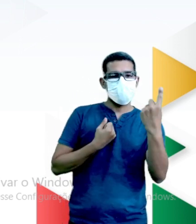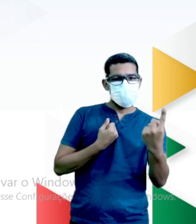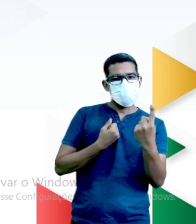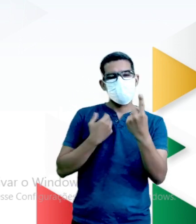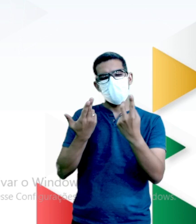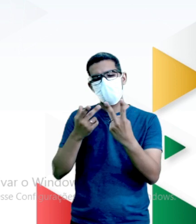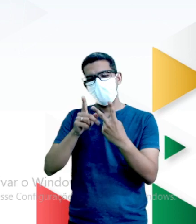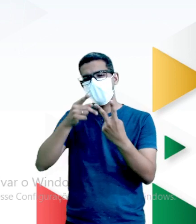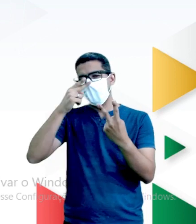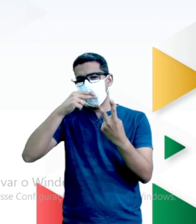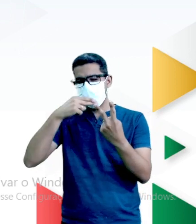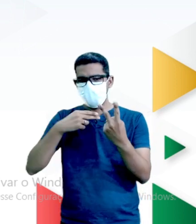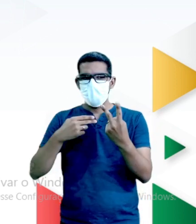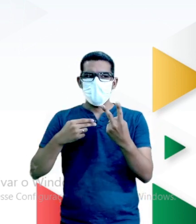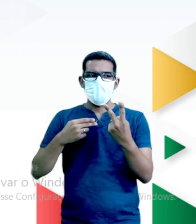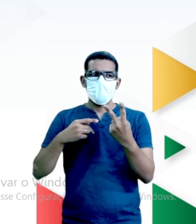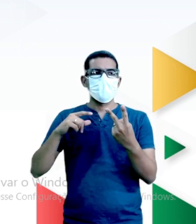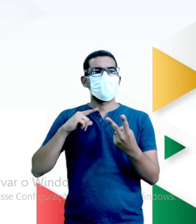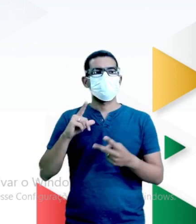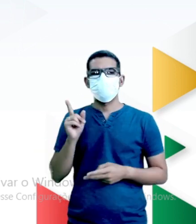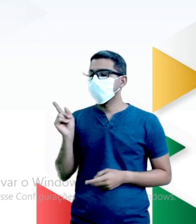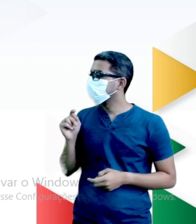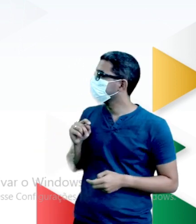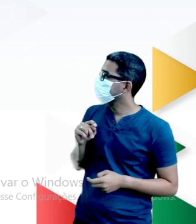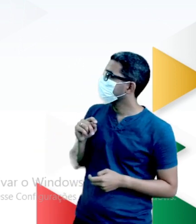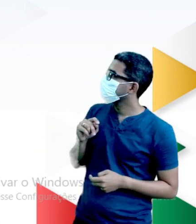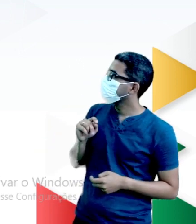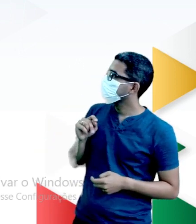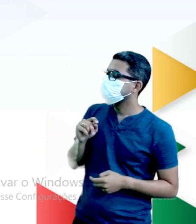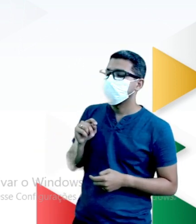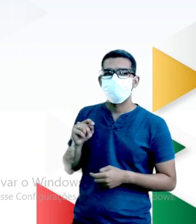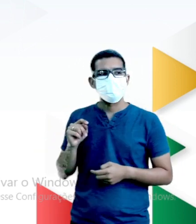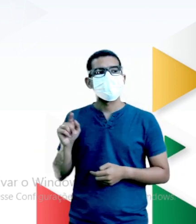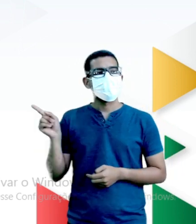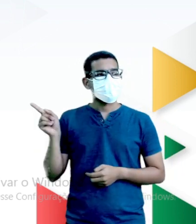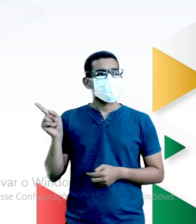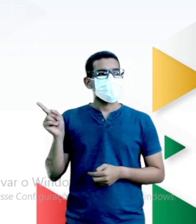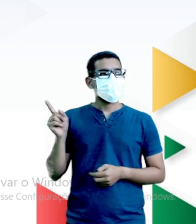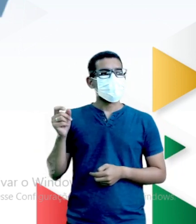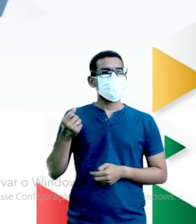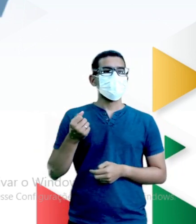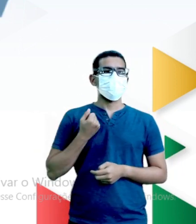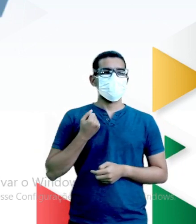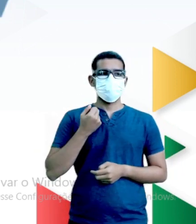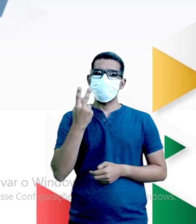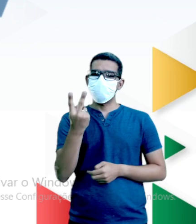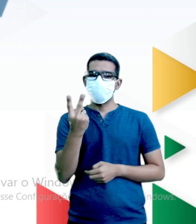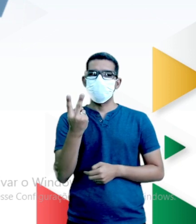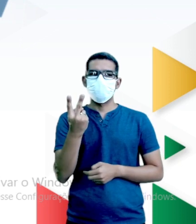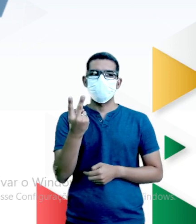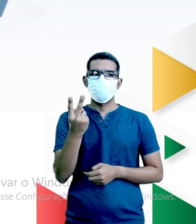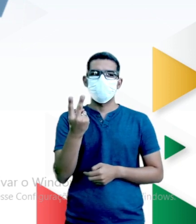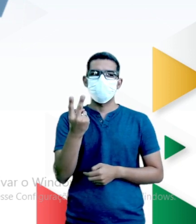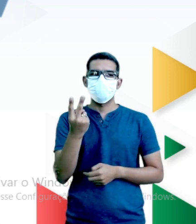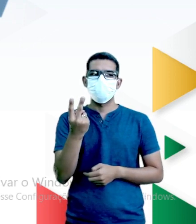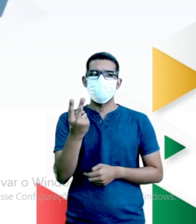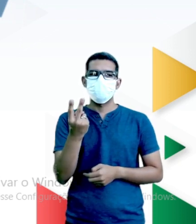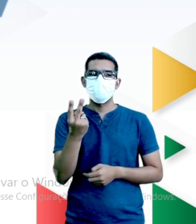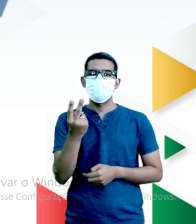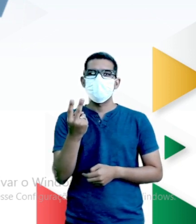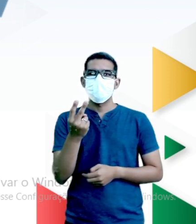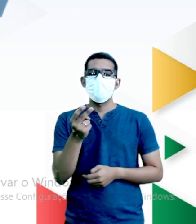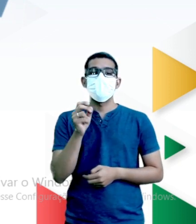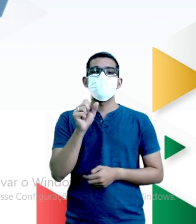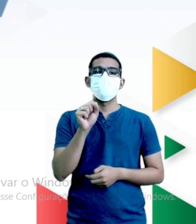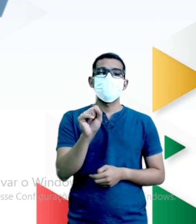mesmo, tá bom? Primeiro a gente tem aí já o exemplo do número divisível por 2, tá bom? Se esse número